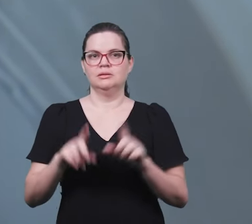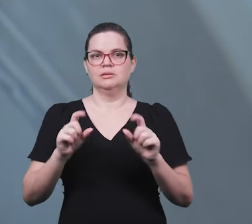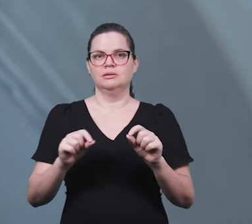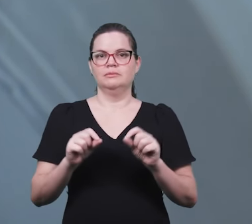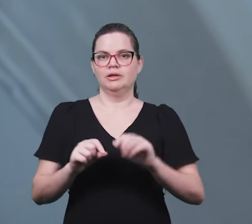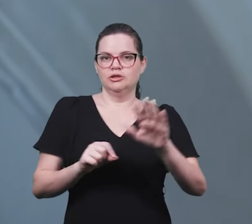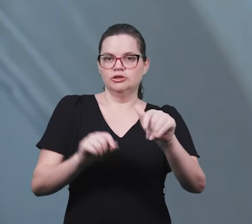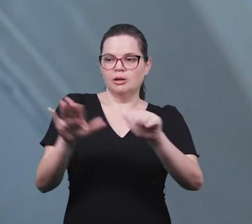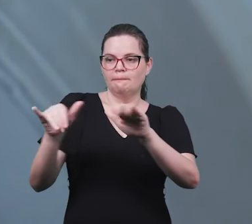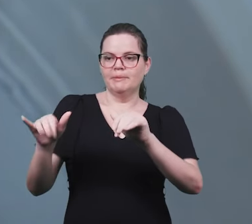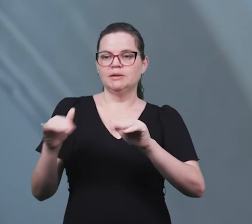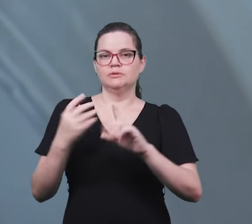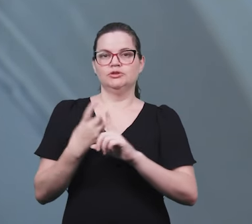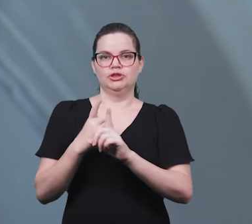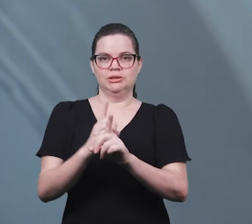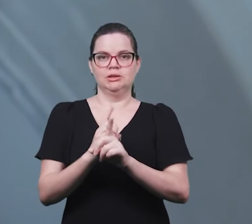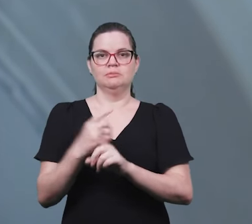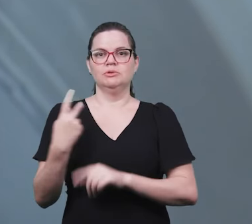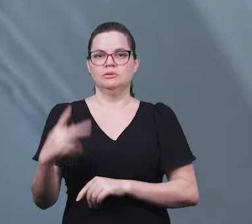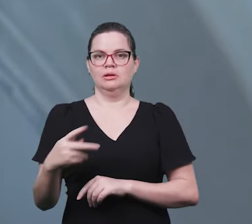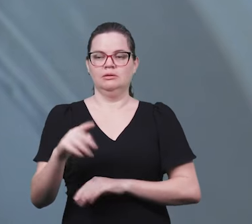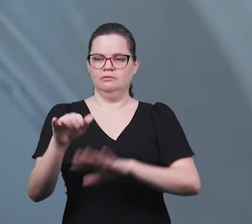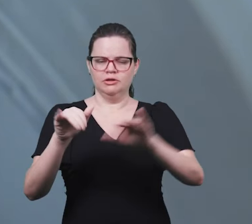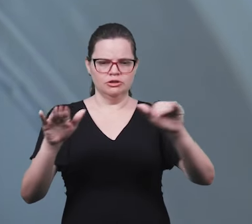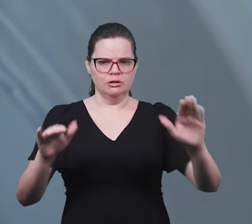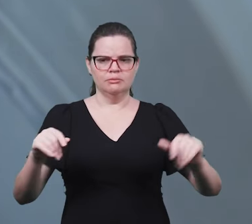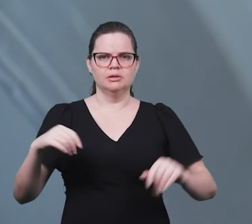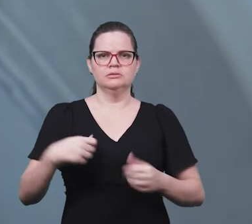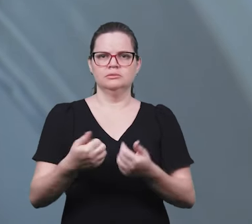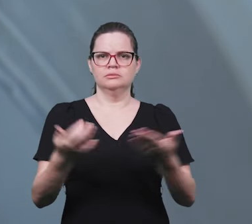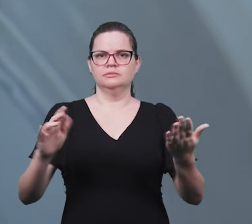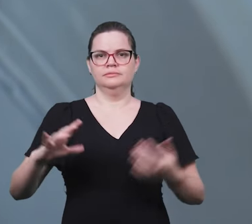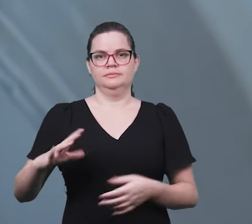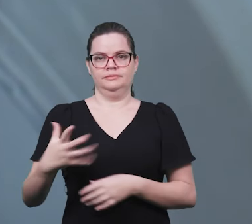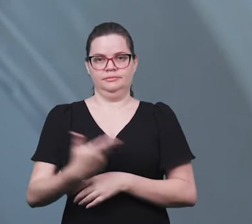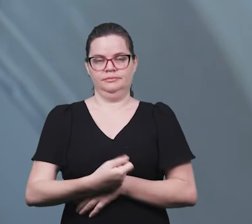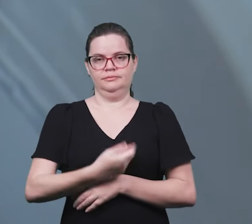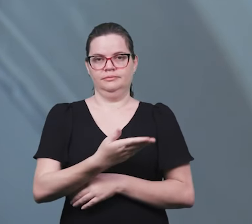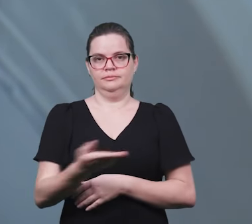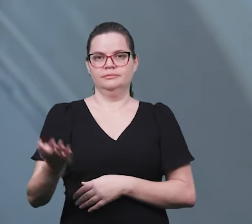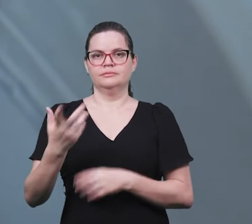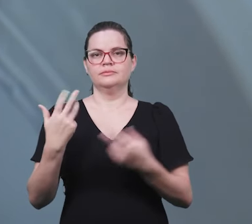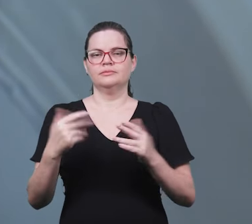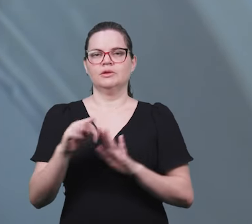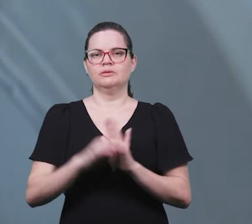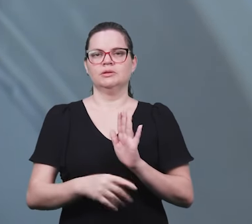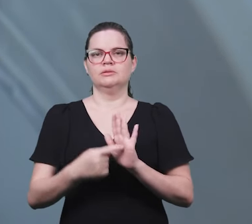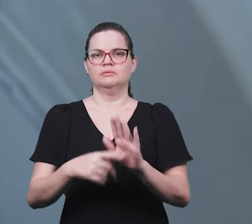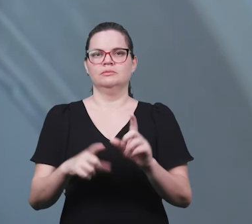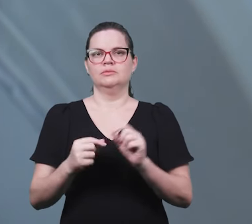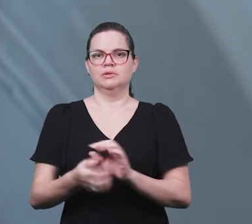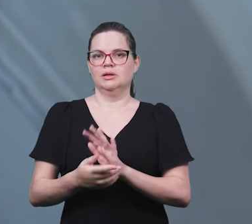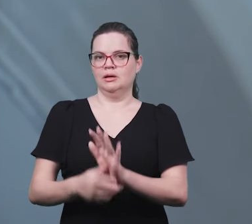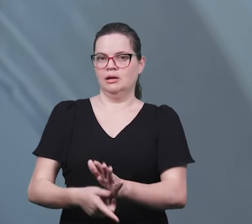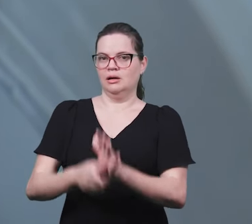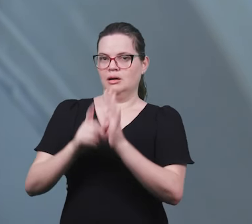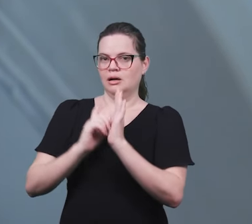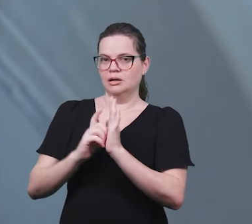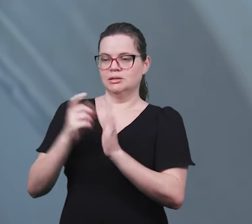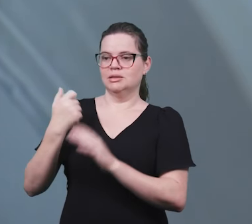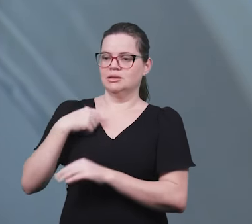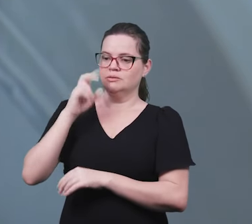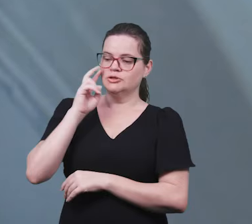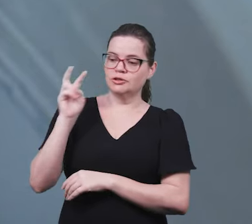seus discípulos, ele vai salvando, como nós conhecemos o texto lá na frente, diz assim, né? Antes mesmo tive